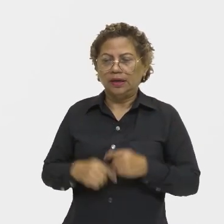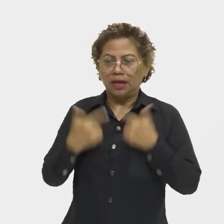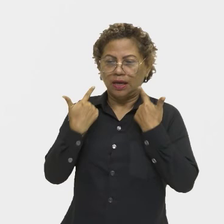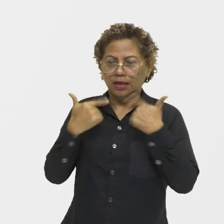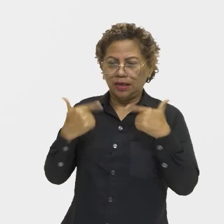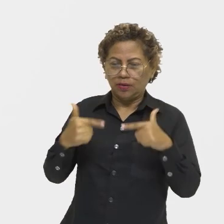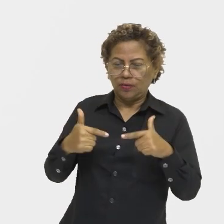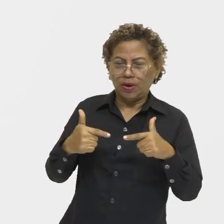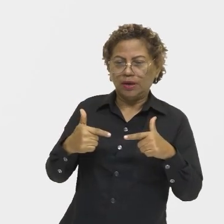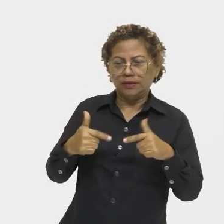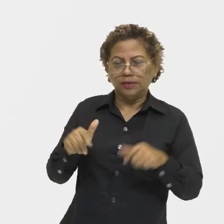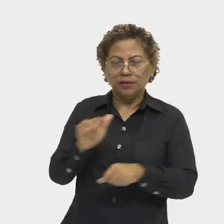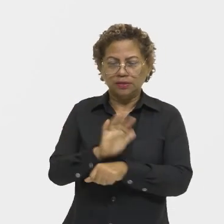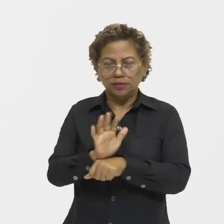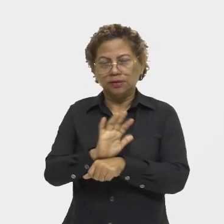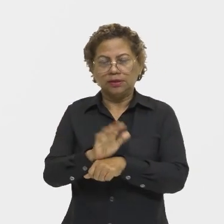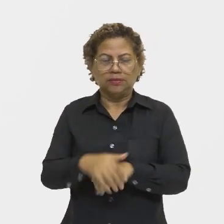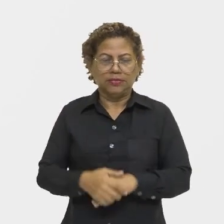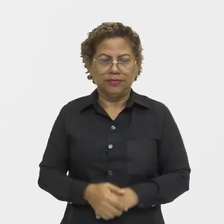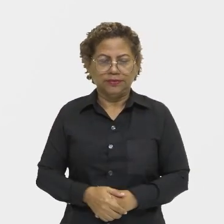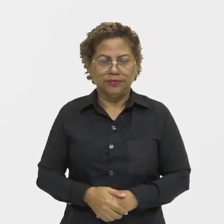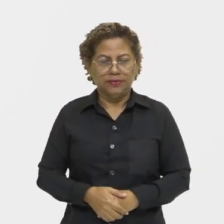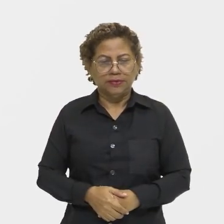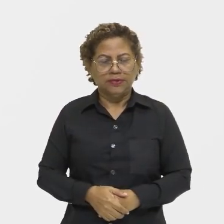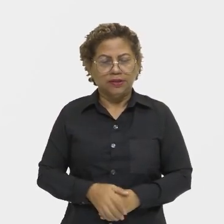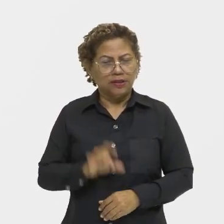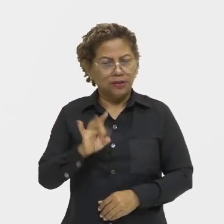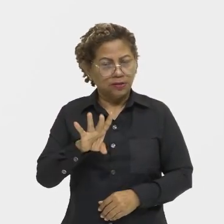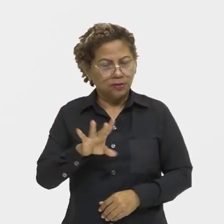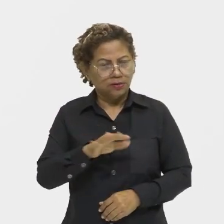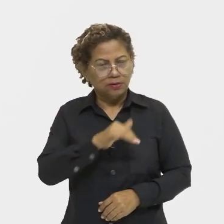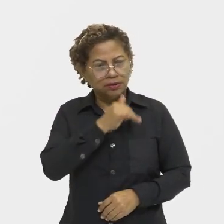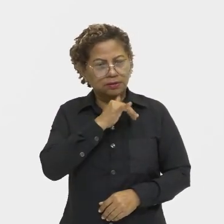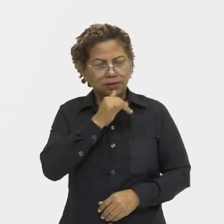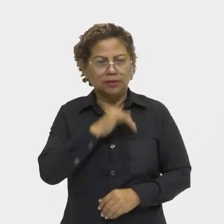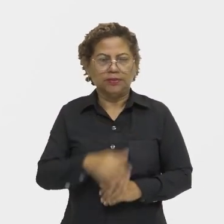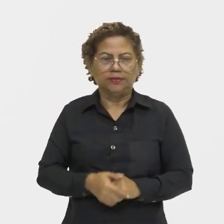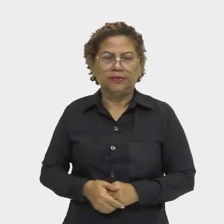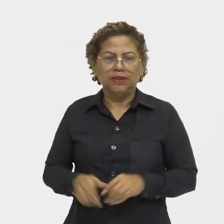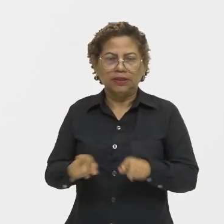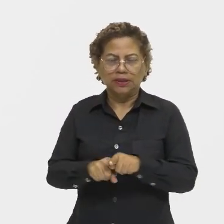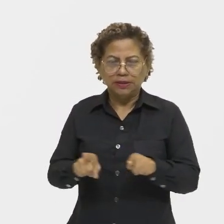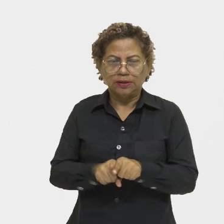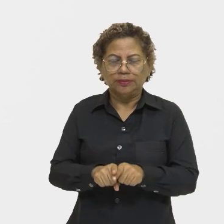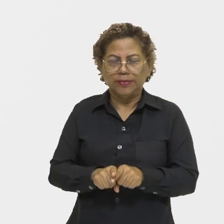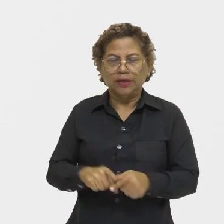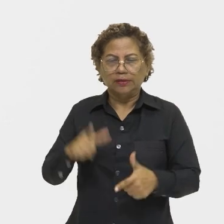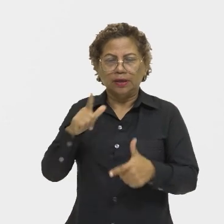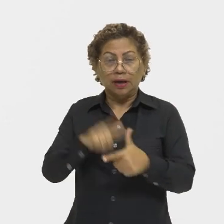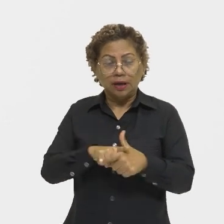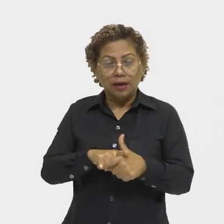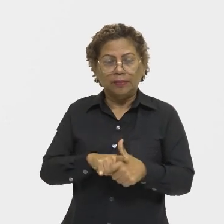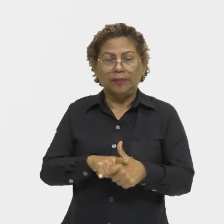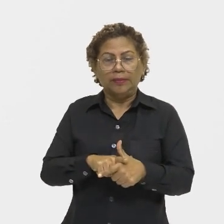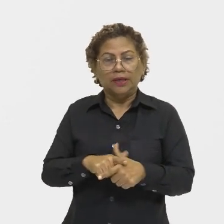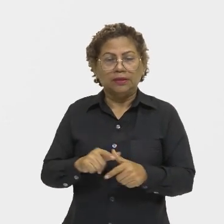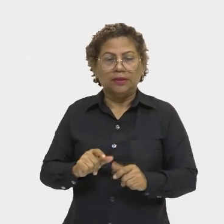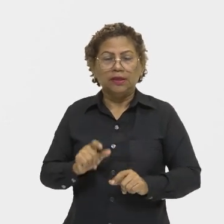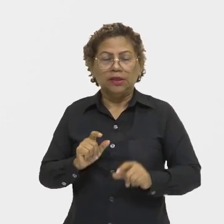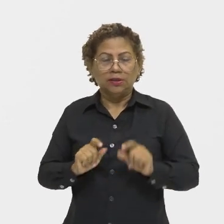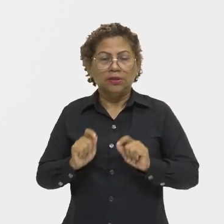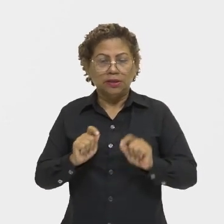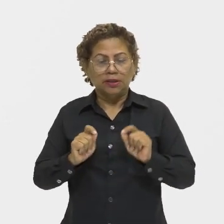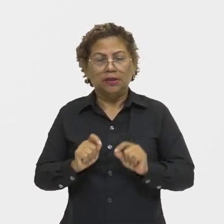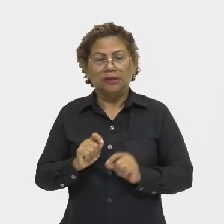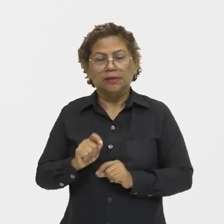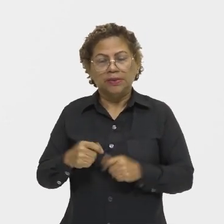exemplos. E, é claro, nos textos metalinguísticos que merecem, né, destaque são as gramáticas e os